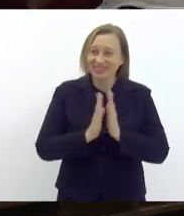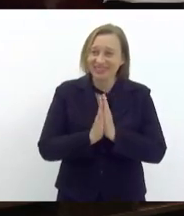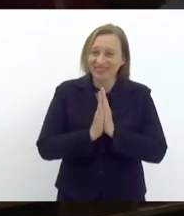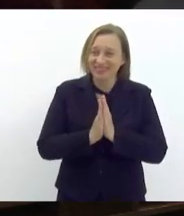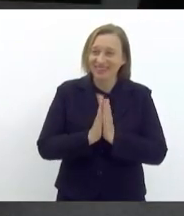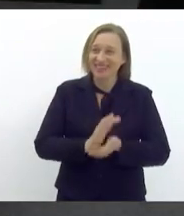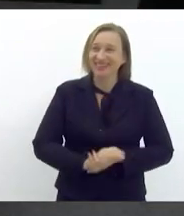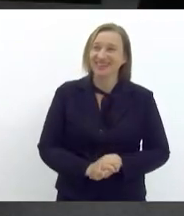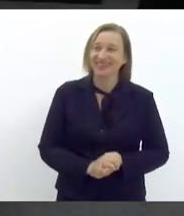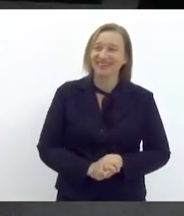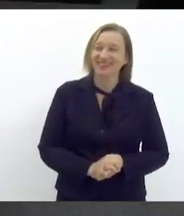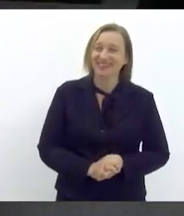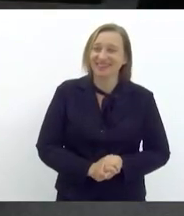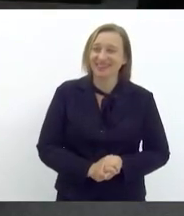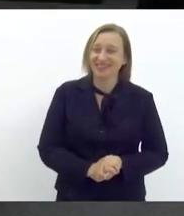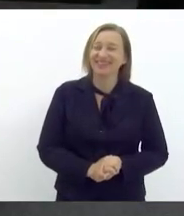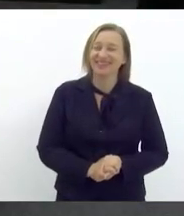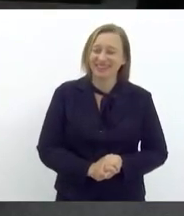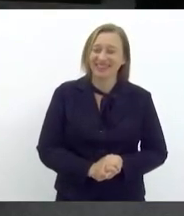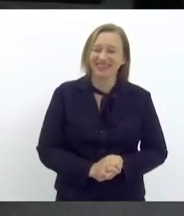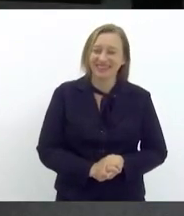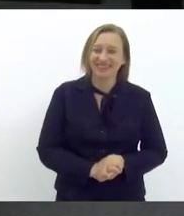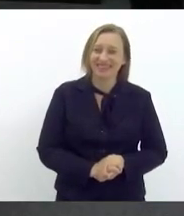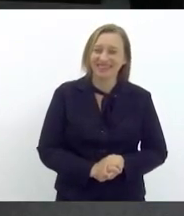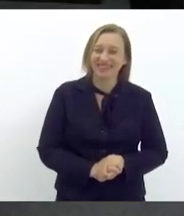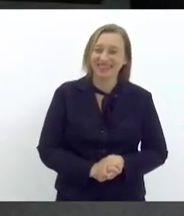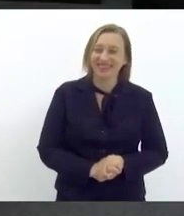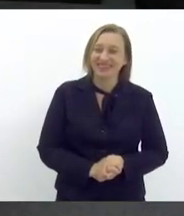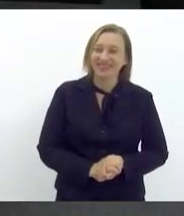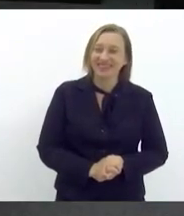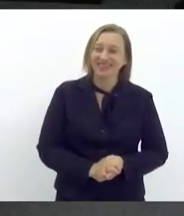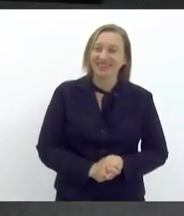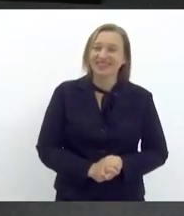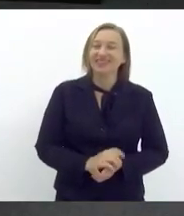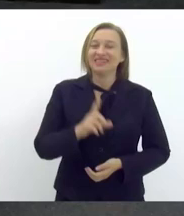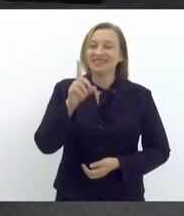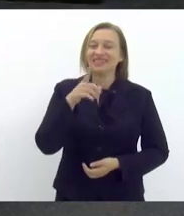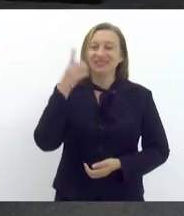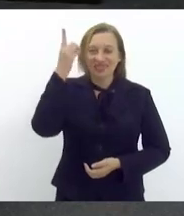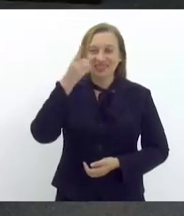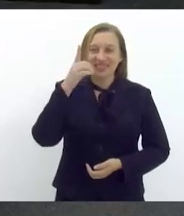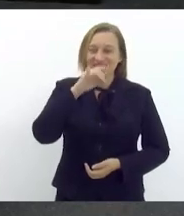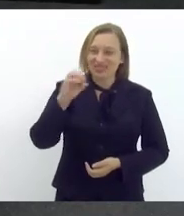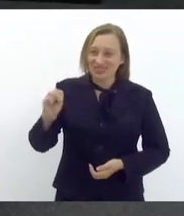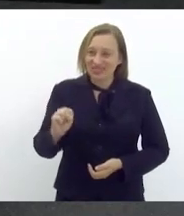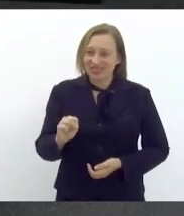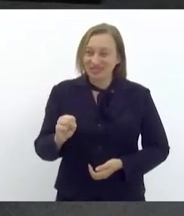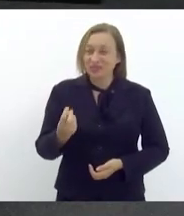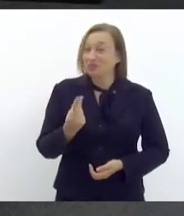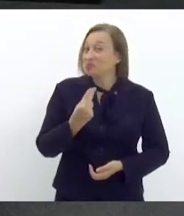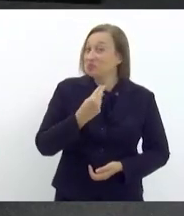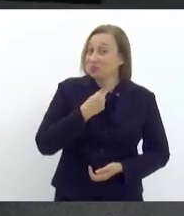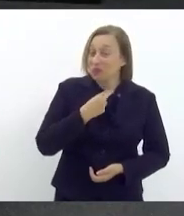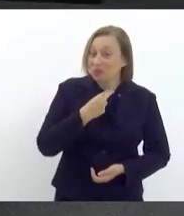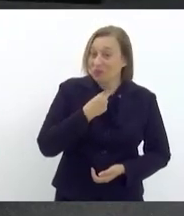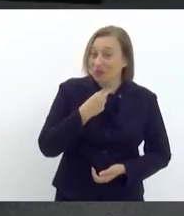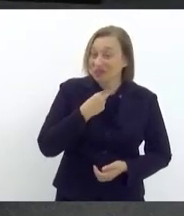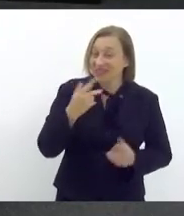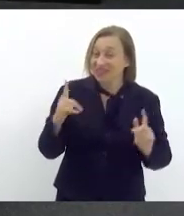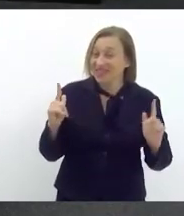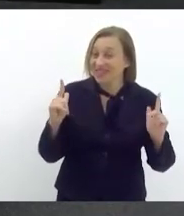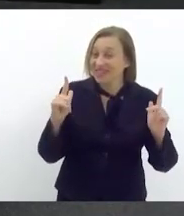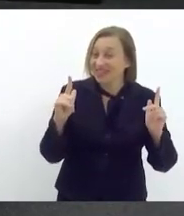as sendas que anda o deputado Dionísio Lins que não pode ser as mesmas